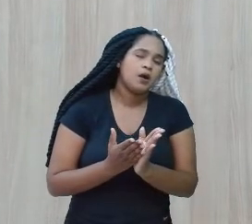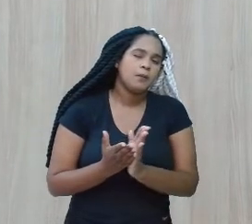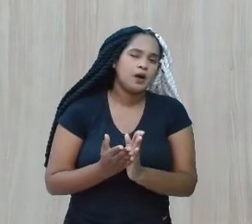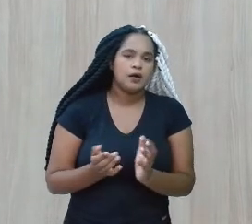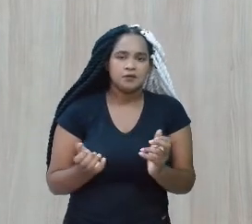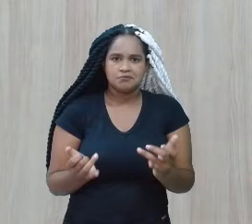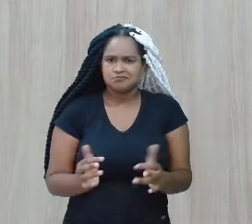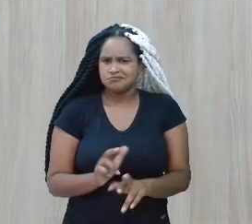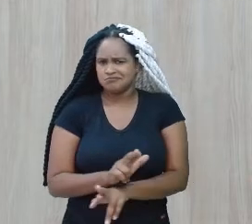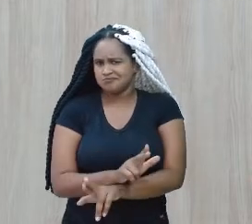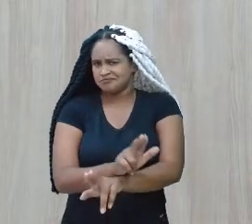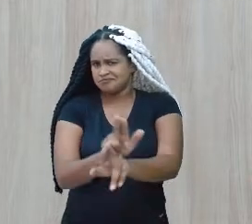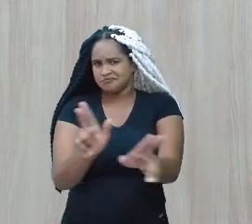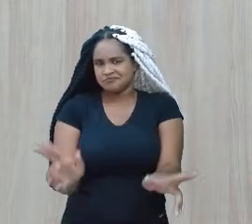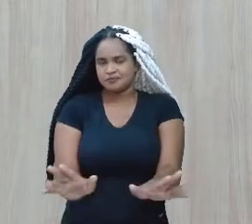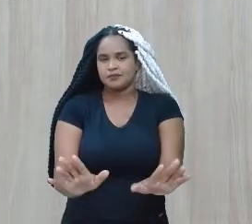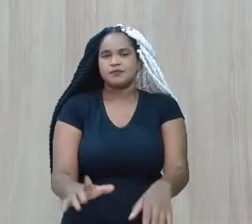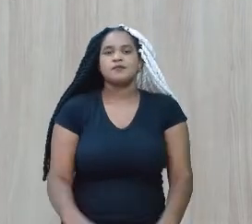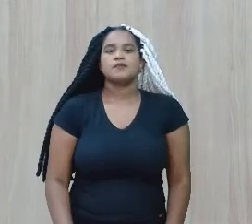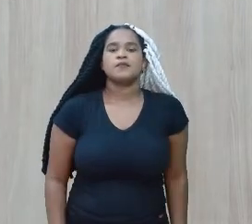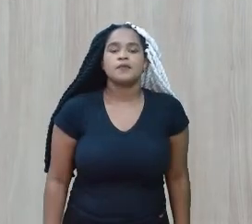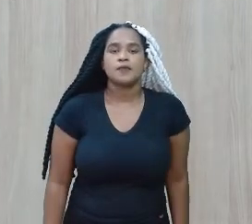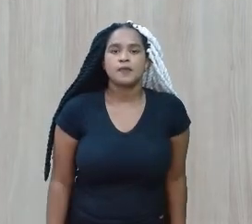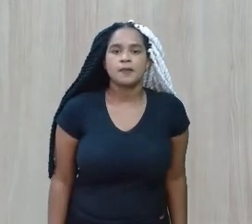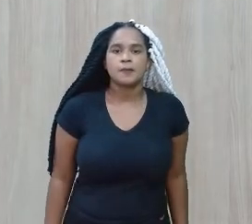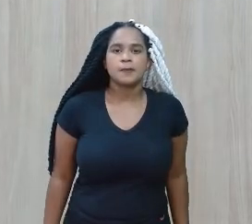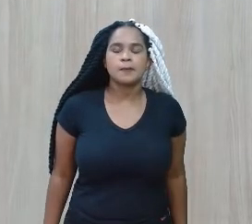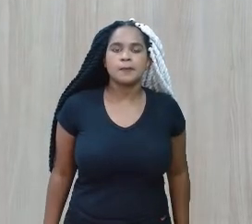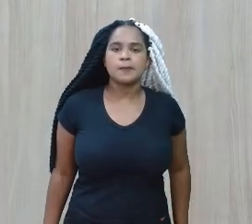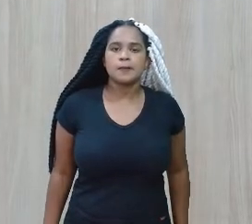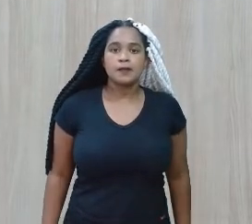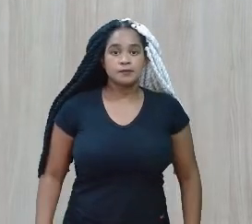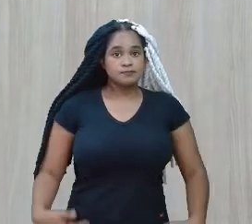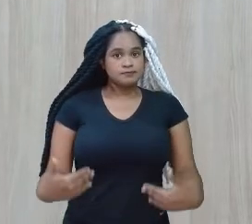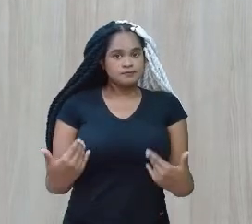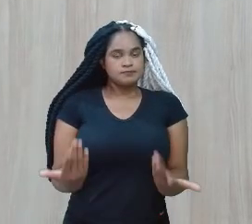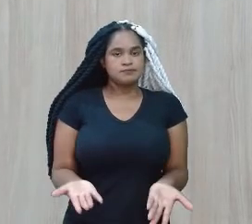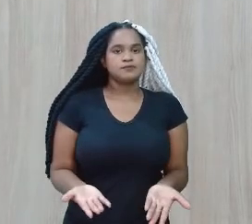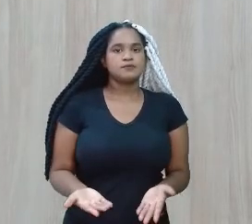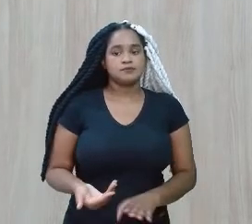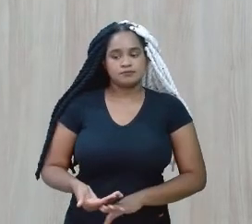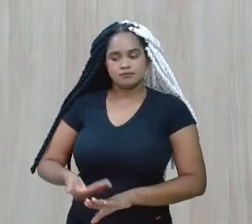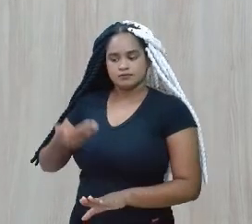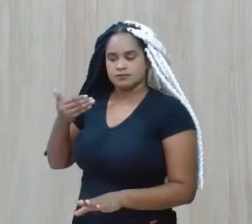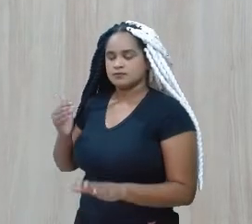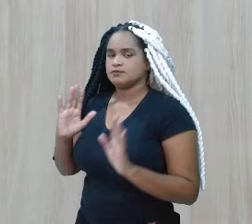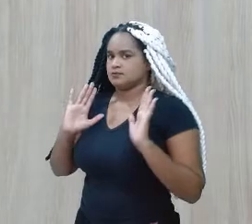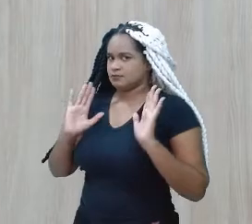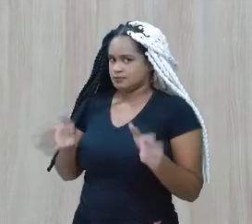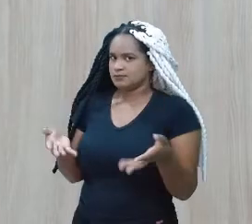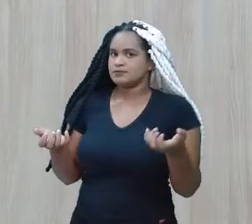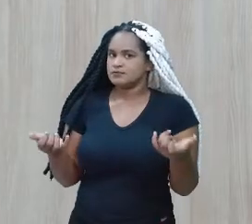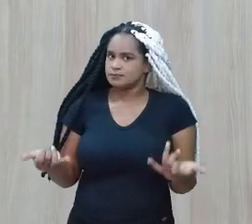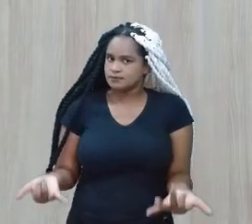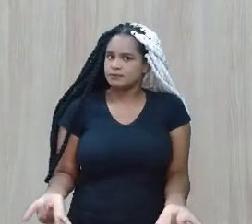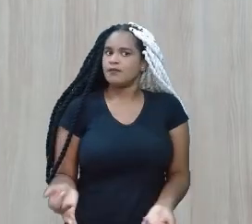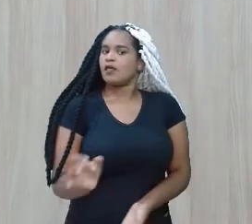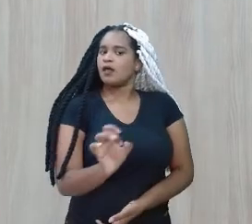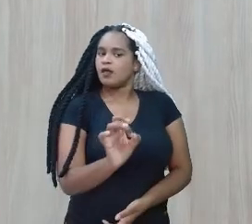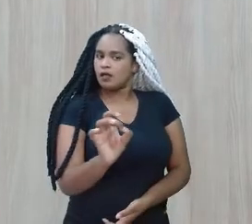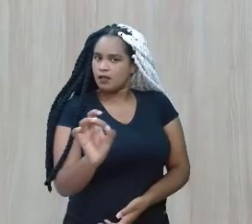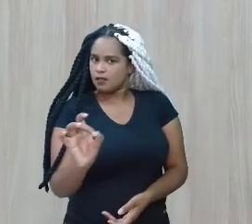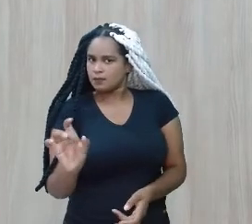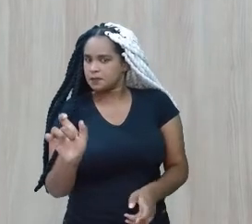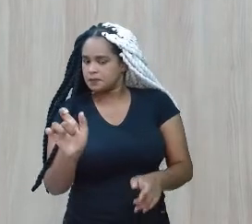imaginação ou que foi contada, imaginada. Então, como falei na aula anterior, cada pessoa é livre